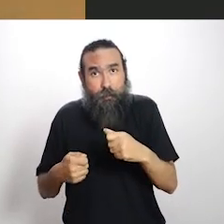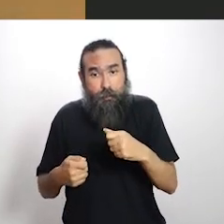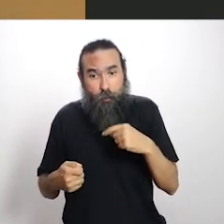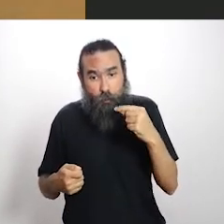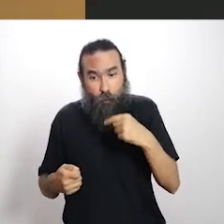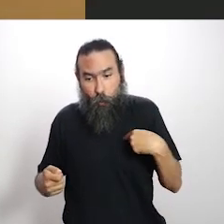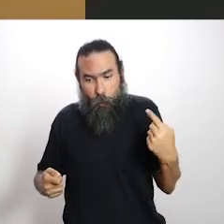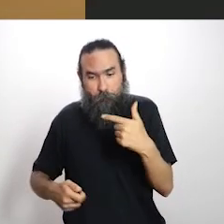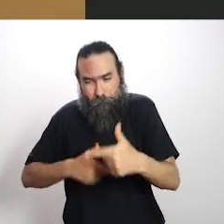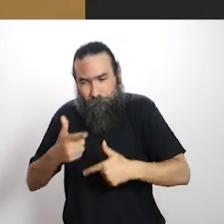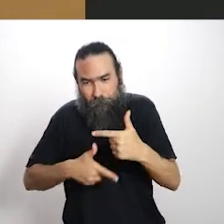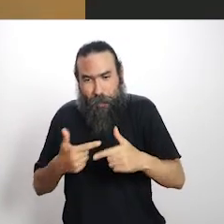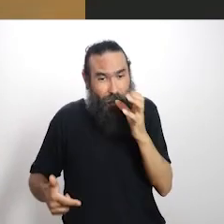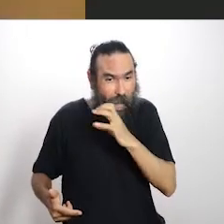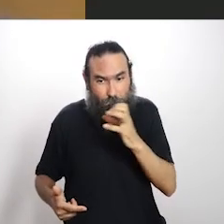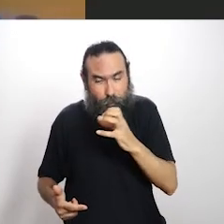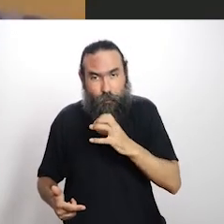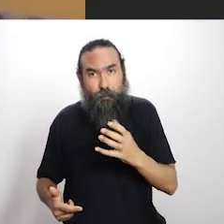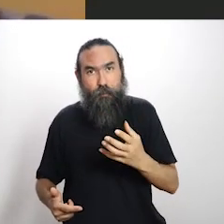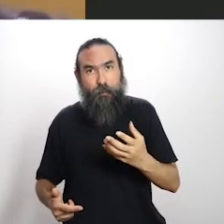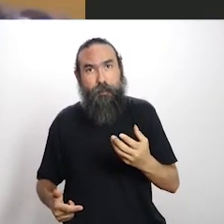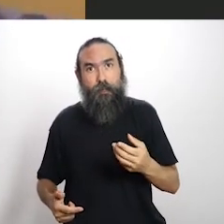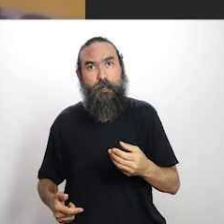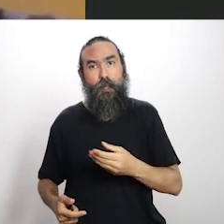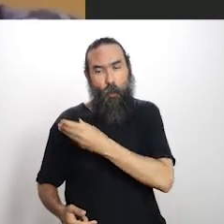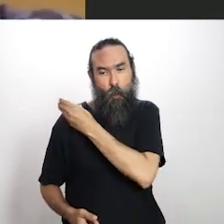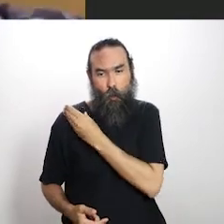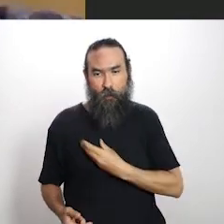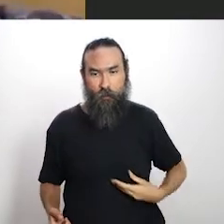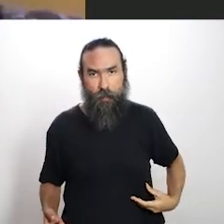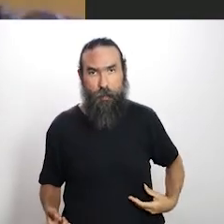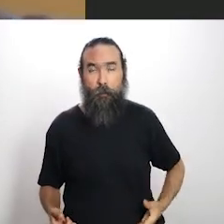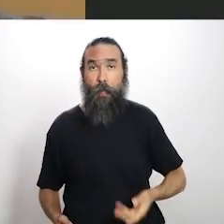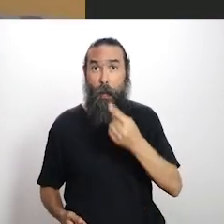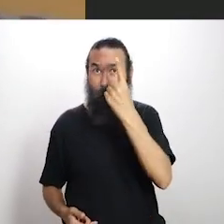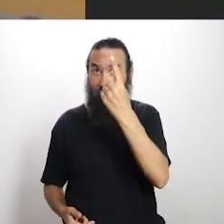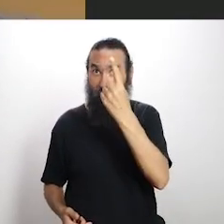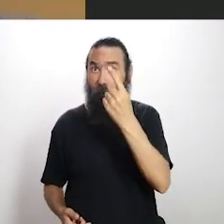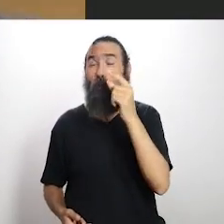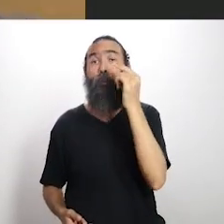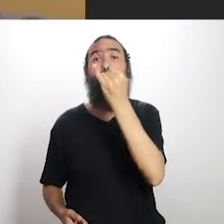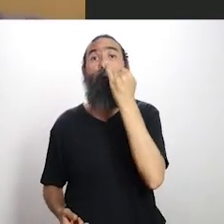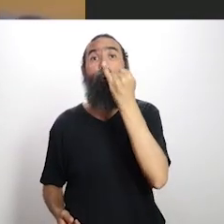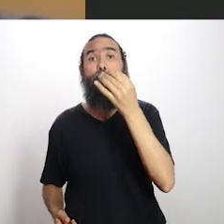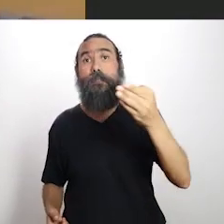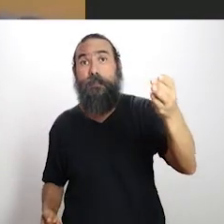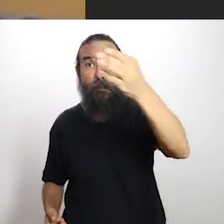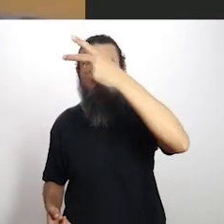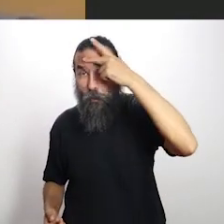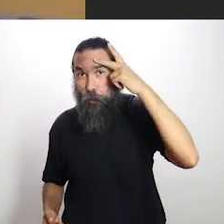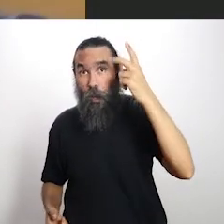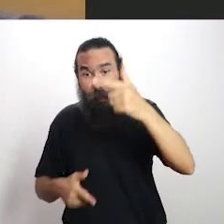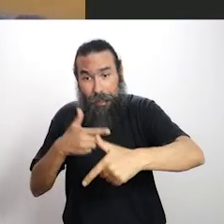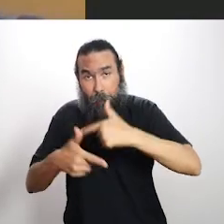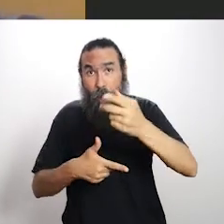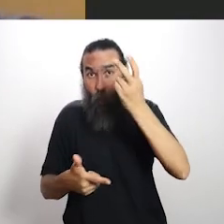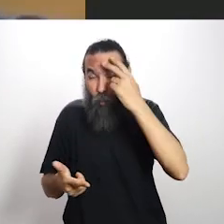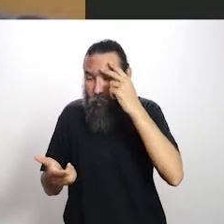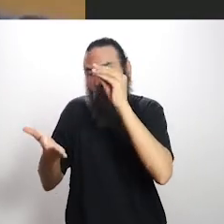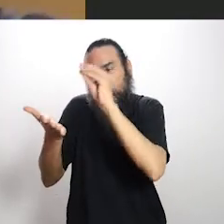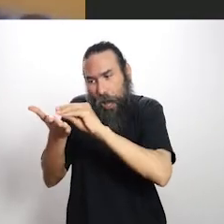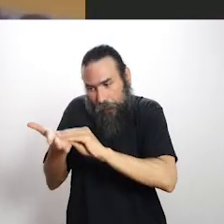de execução é importante e possivelmente a grande maioria dos municípios e dos governos estaduais